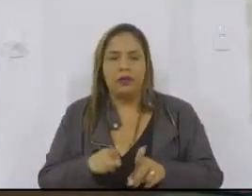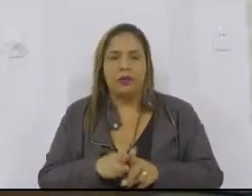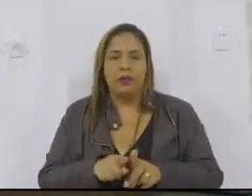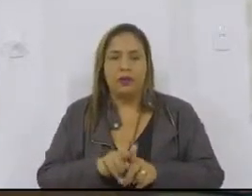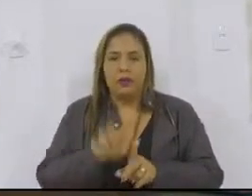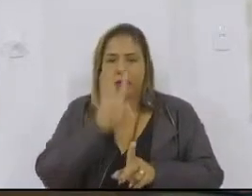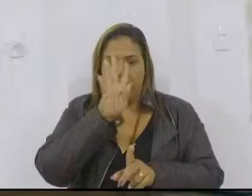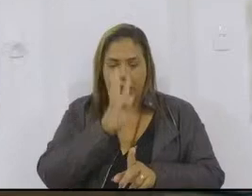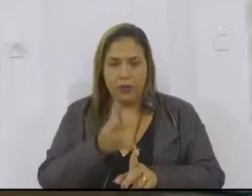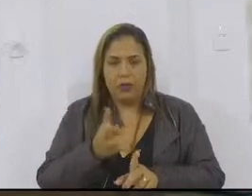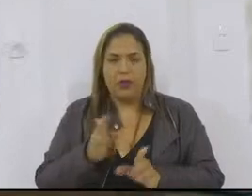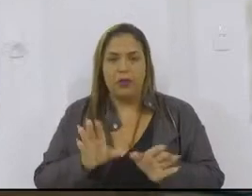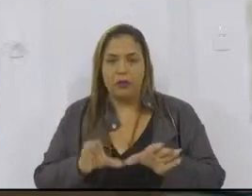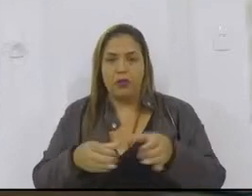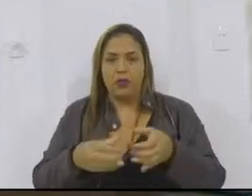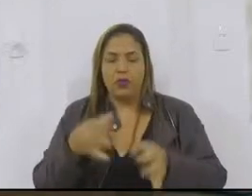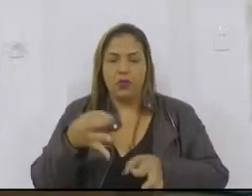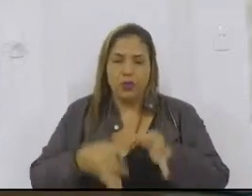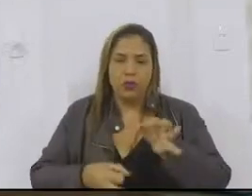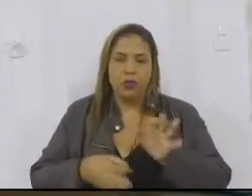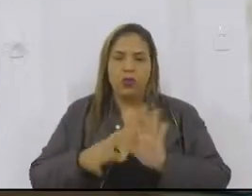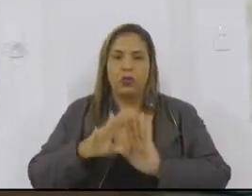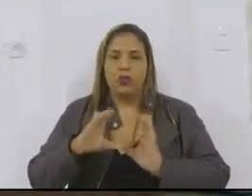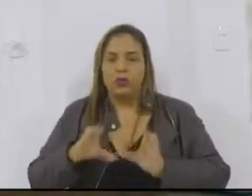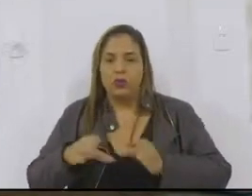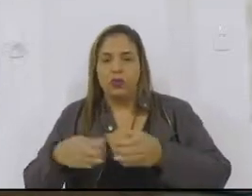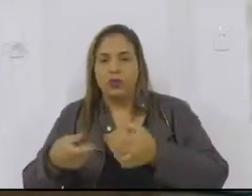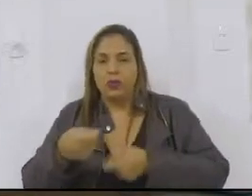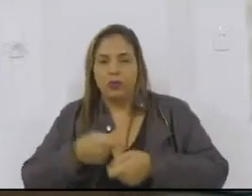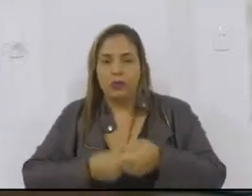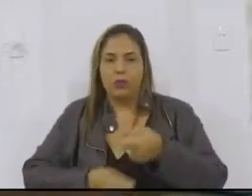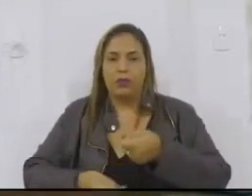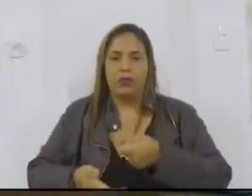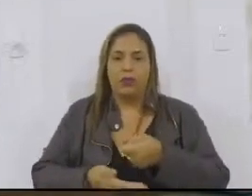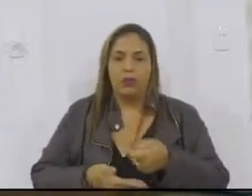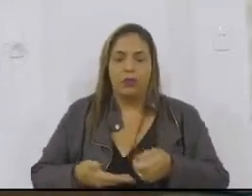comissões Justiça e Redação e Finanças e Orçamento.